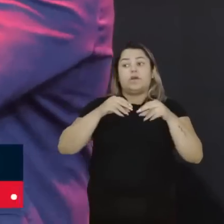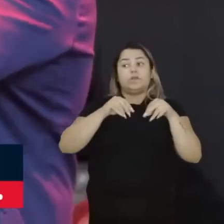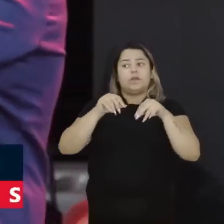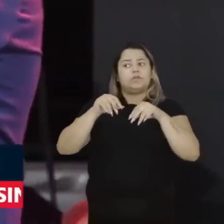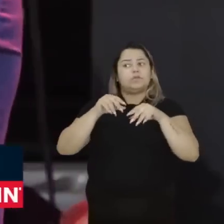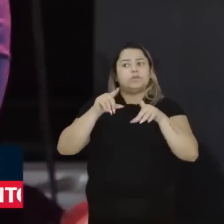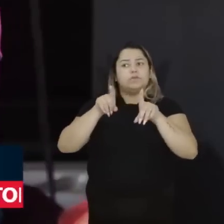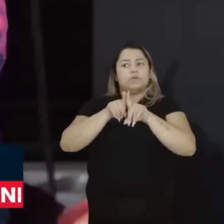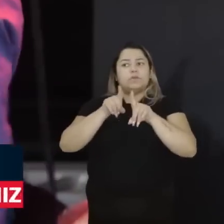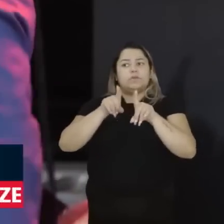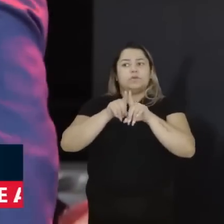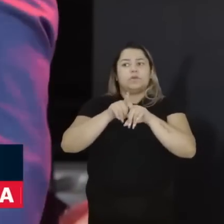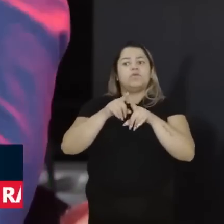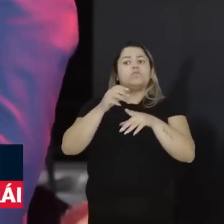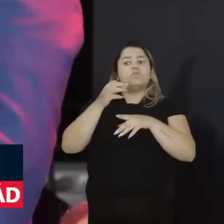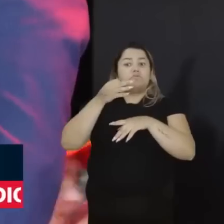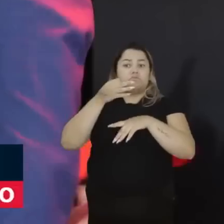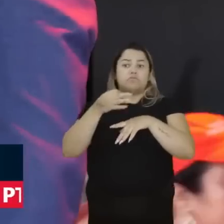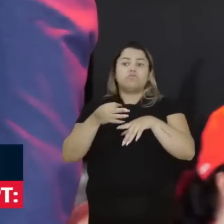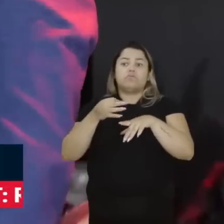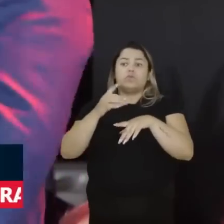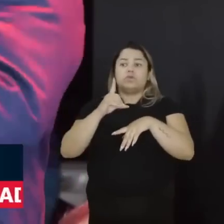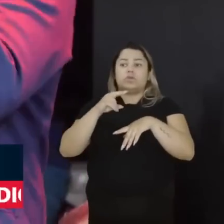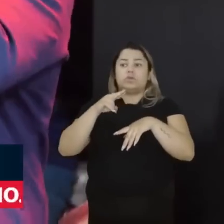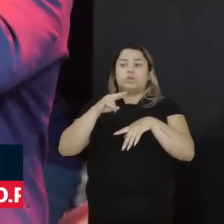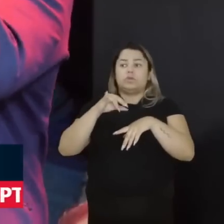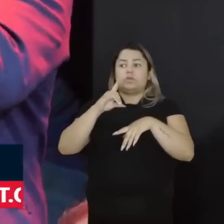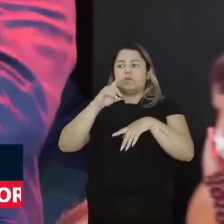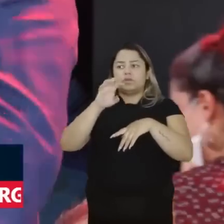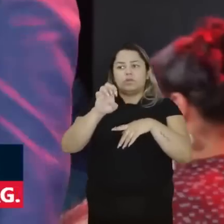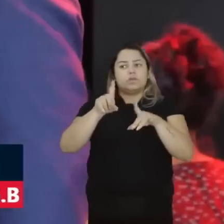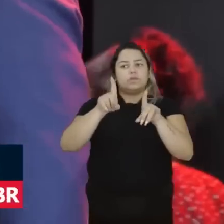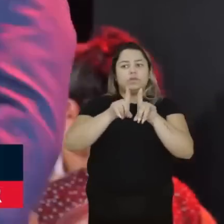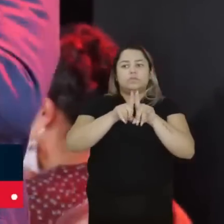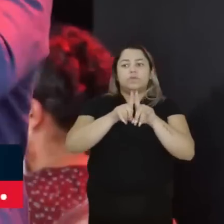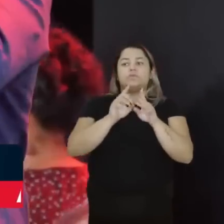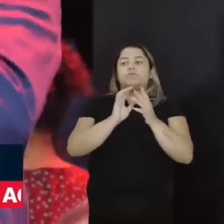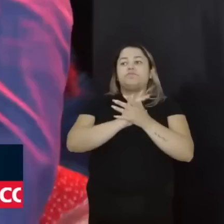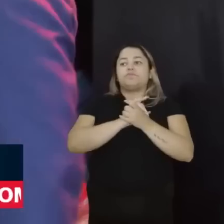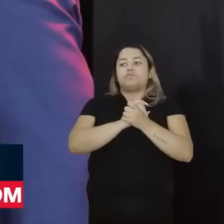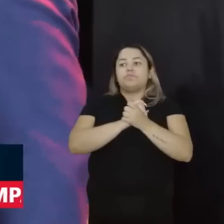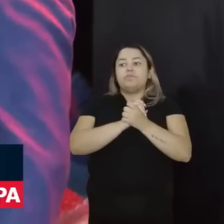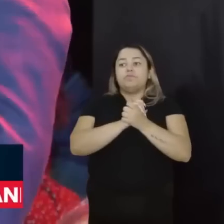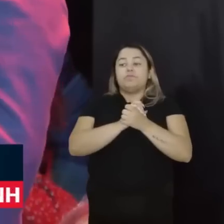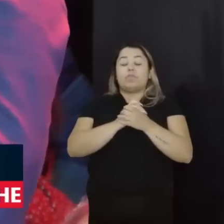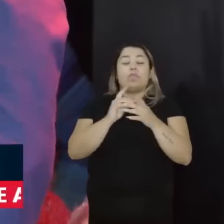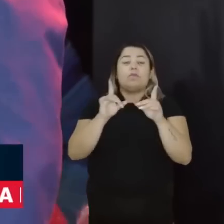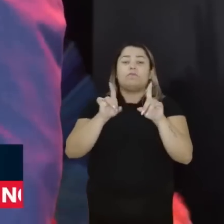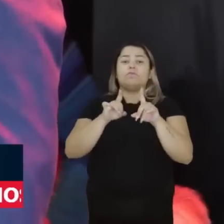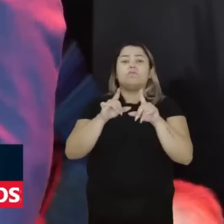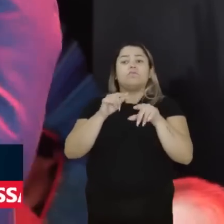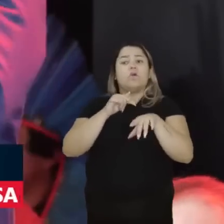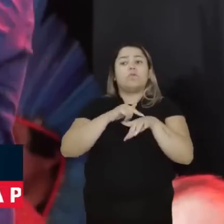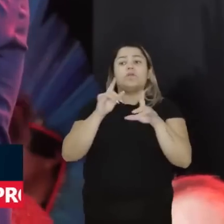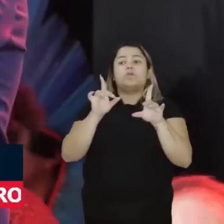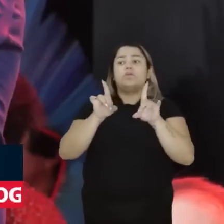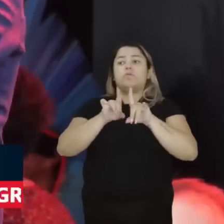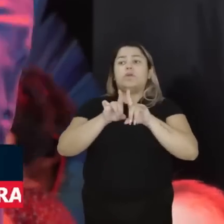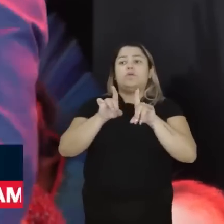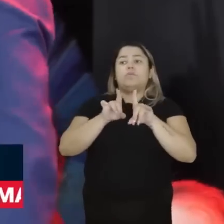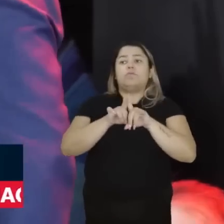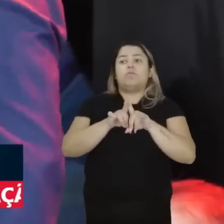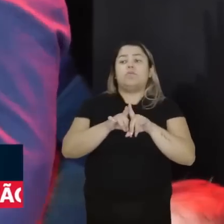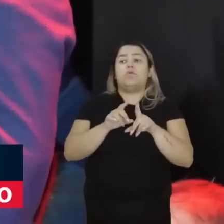sendo tratado com dignidade. Mas tudo isso, num determinado momento, passou a